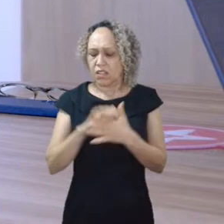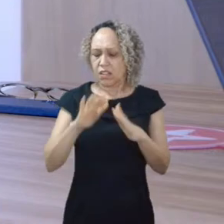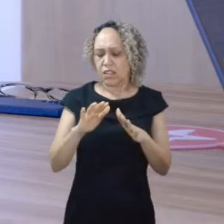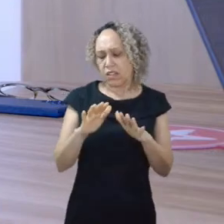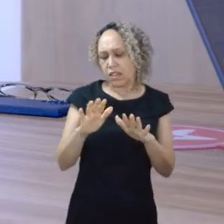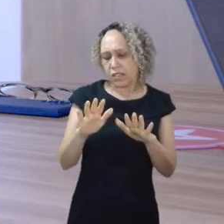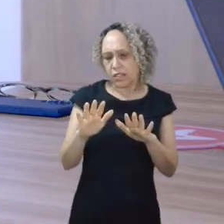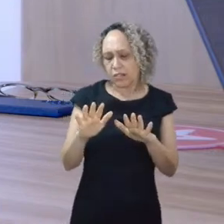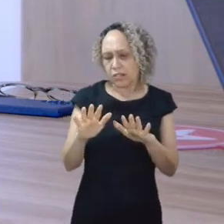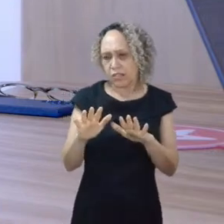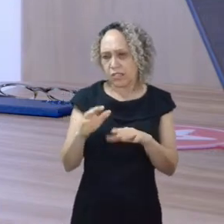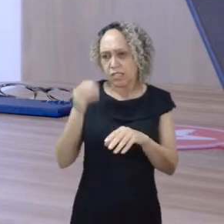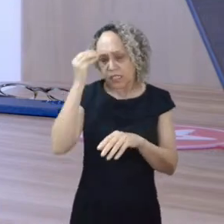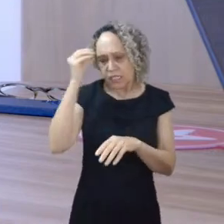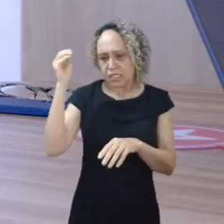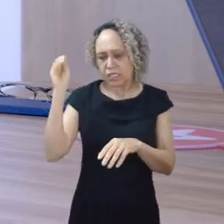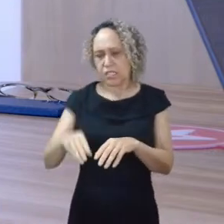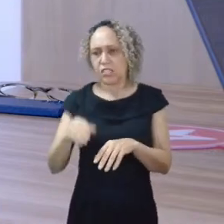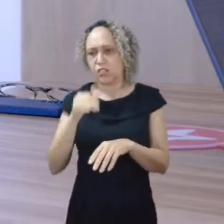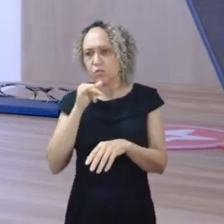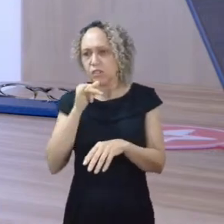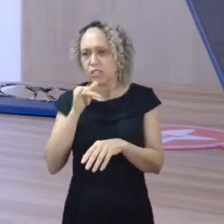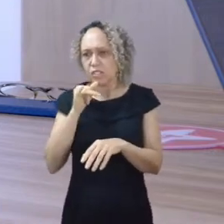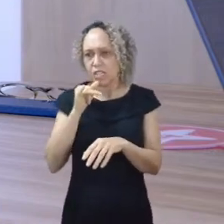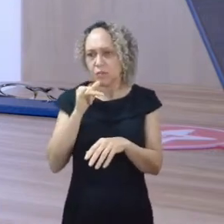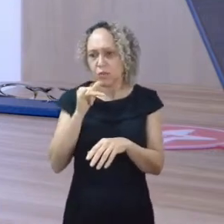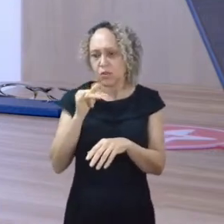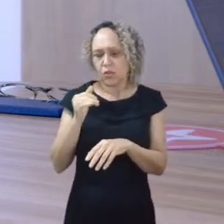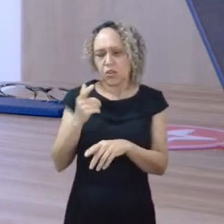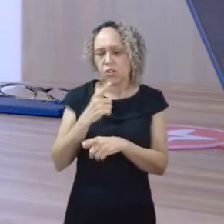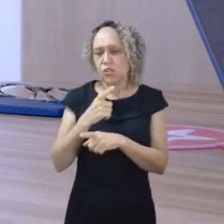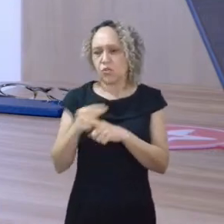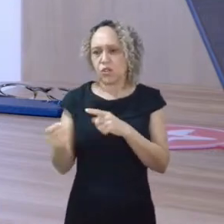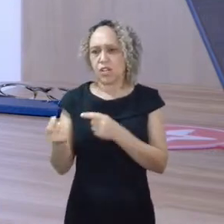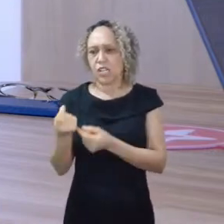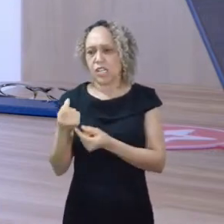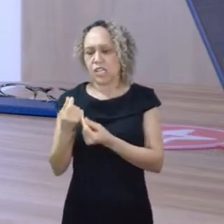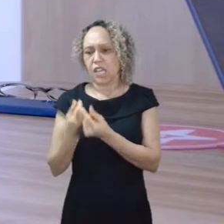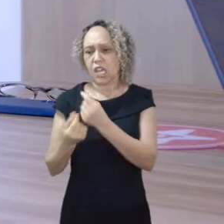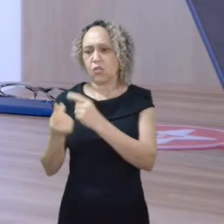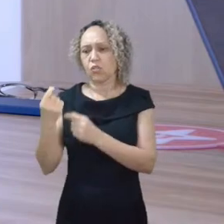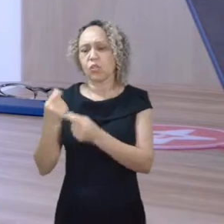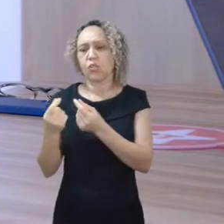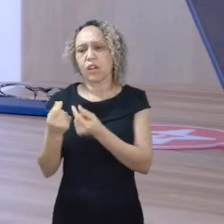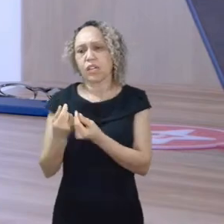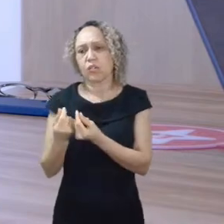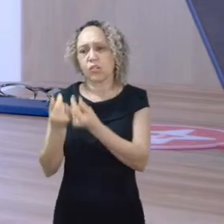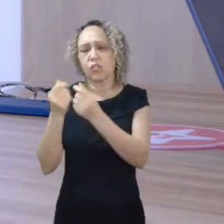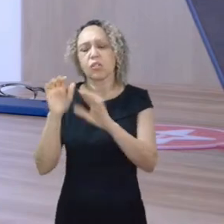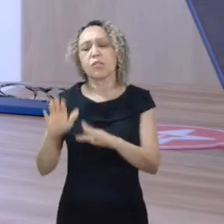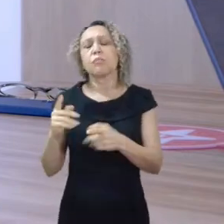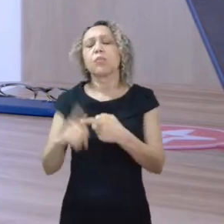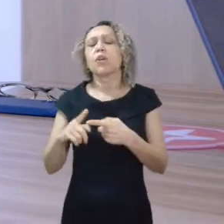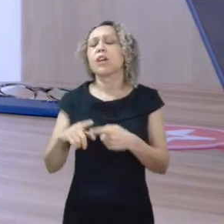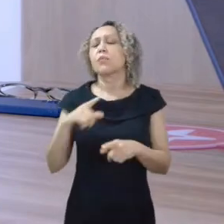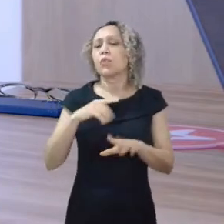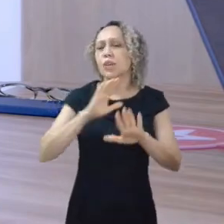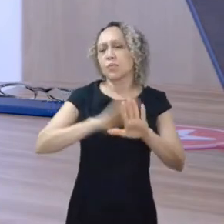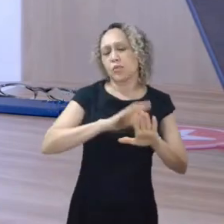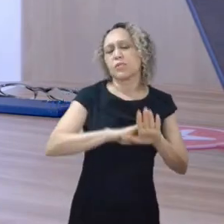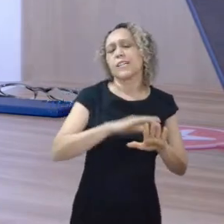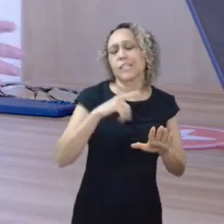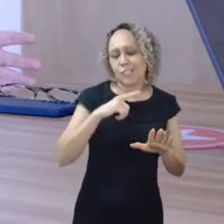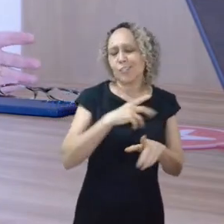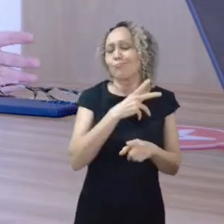não podemos ter um país que fique refém de uma decisão empresarial e política interna dessas empresas. A decisão tem que